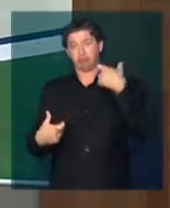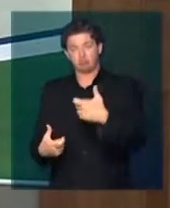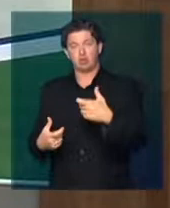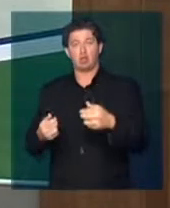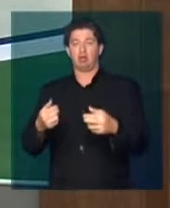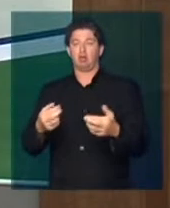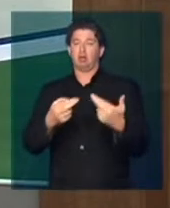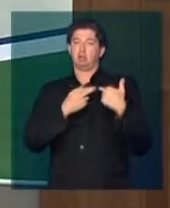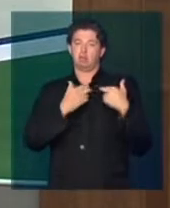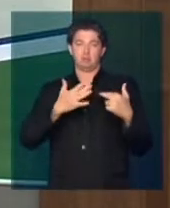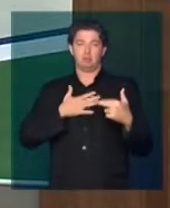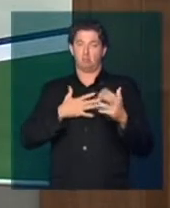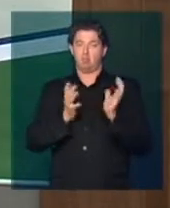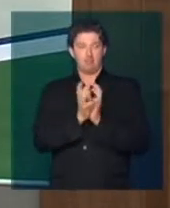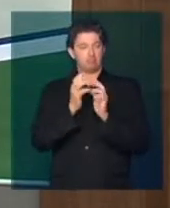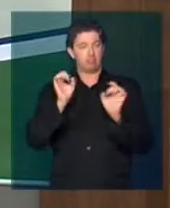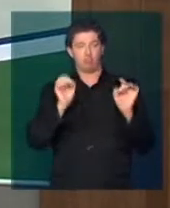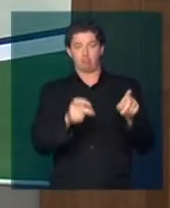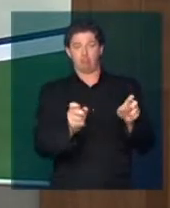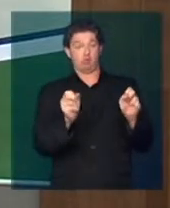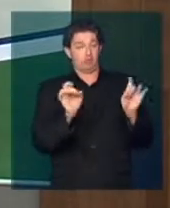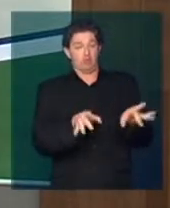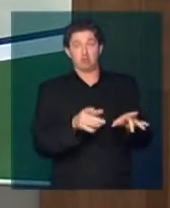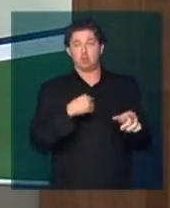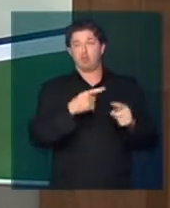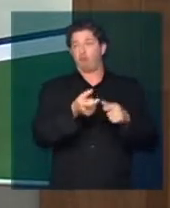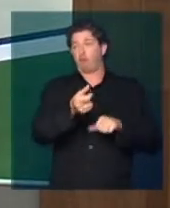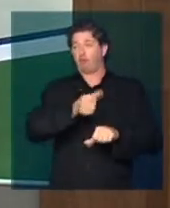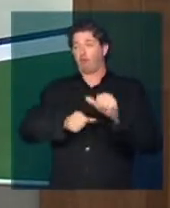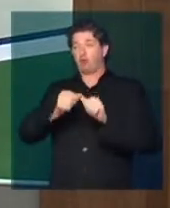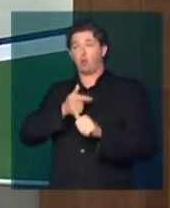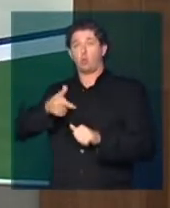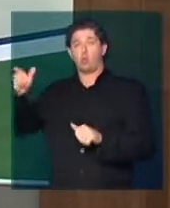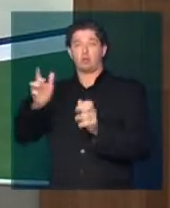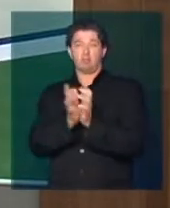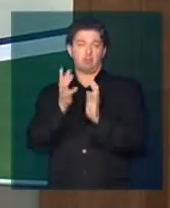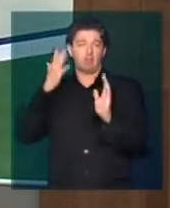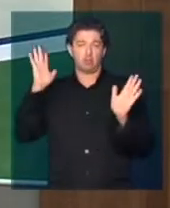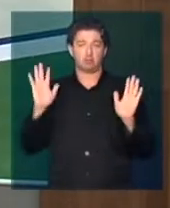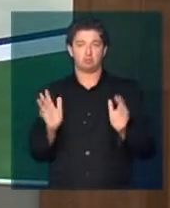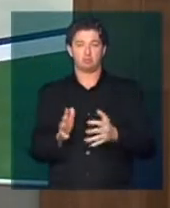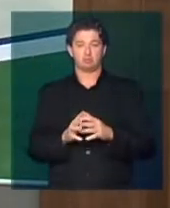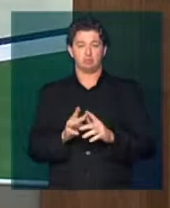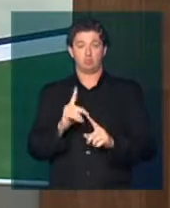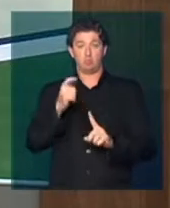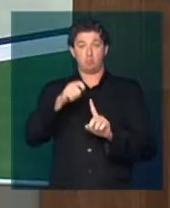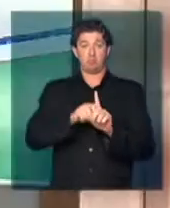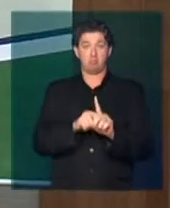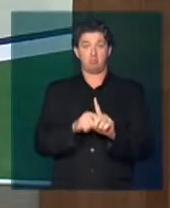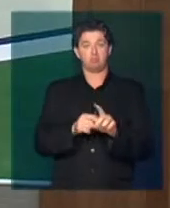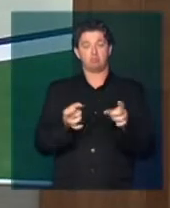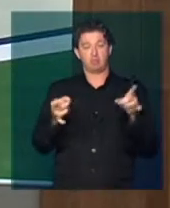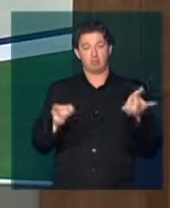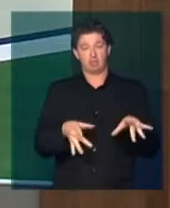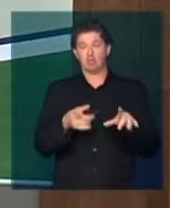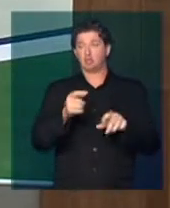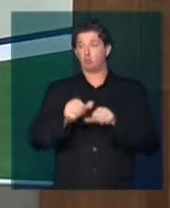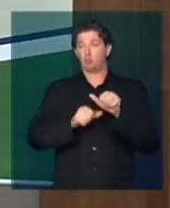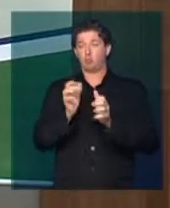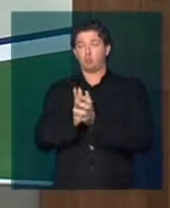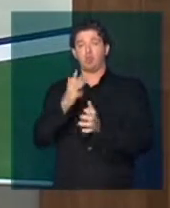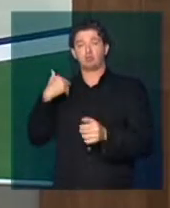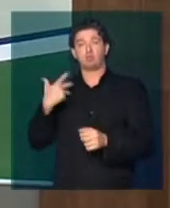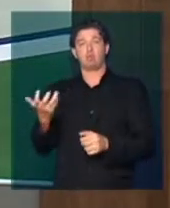sua obrigação com aquele partido. Então, ele estaria livre, teria uma janela, por isso é que chama de janela, de 1 mês, para se ele quisesse mudar de